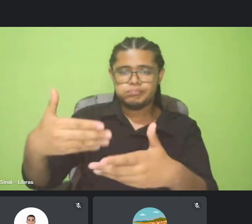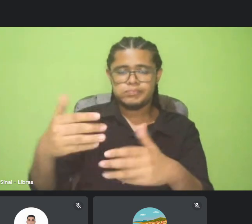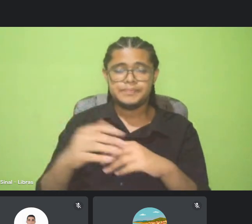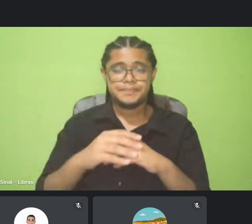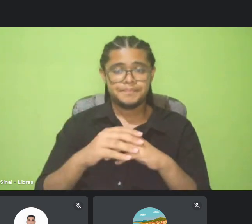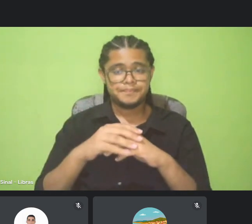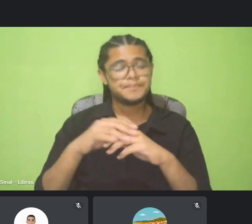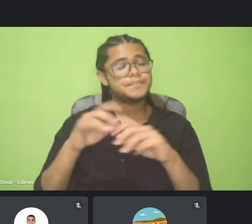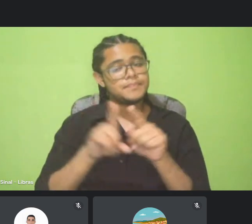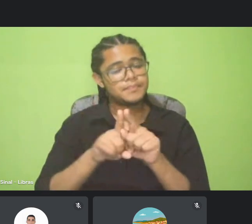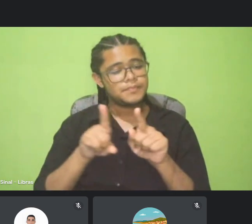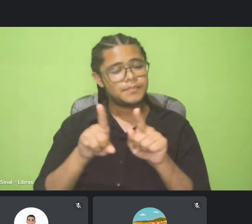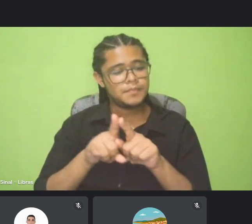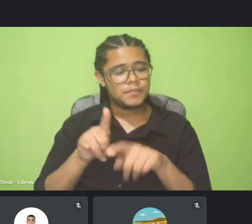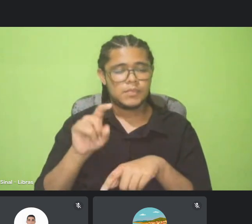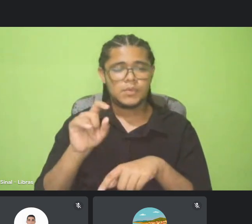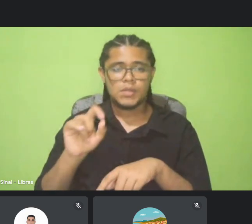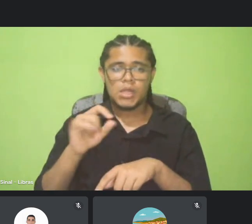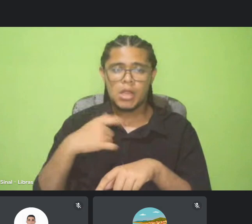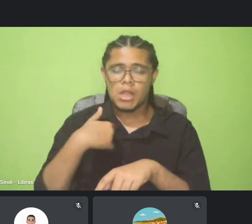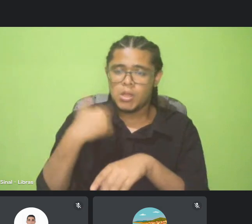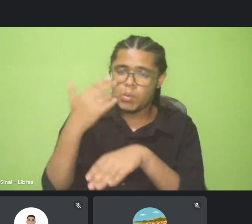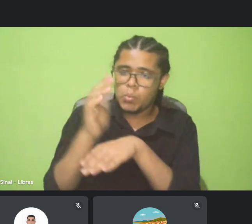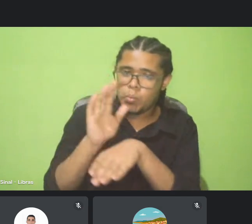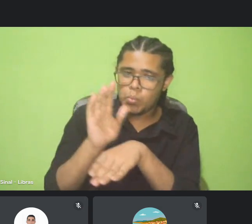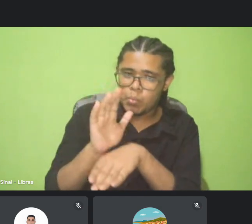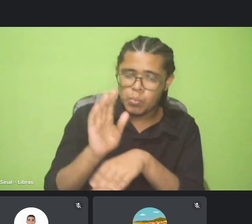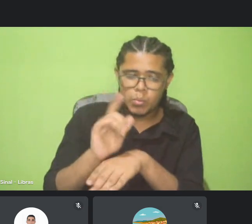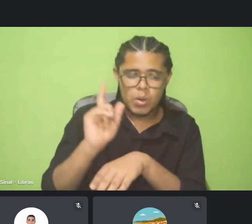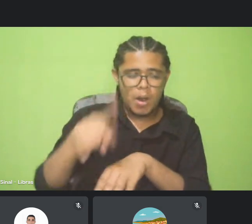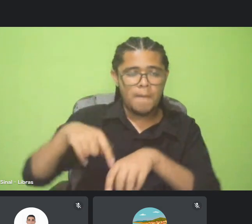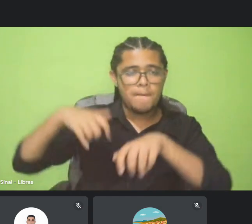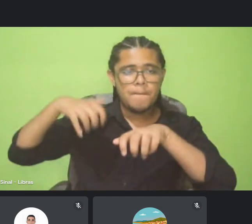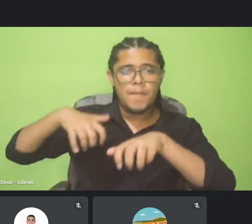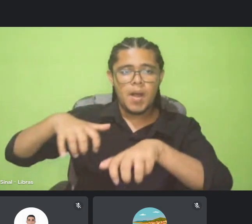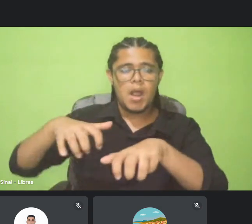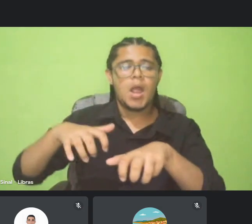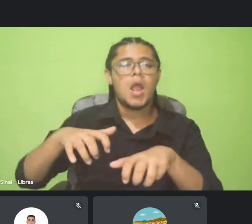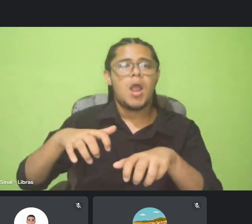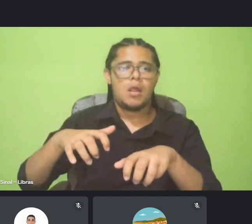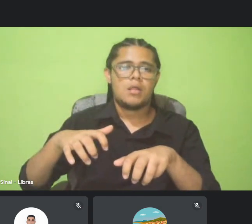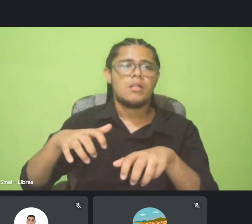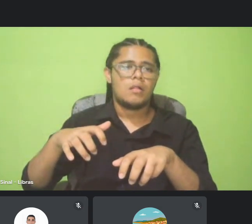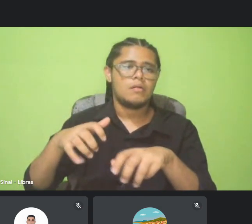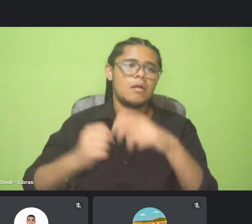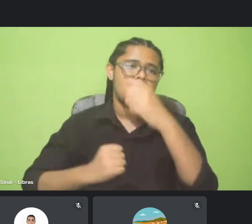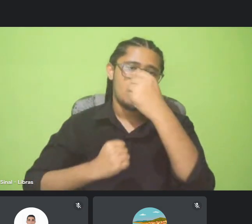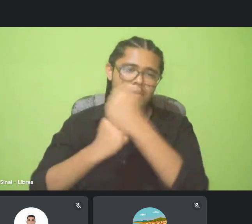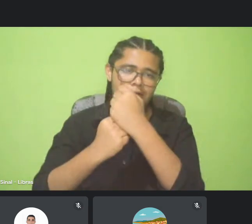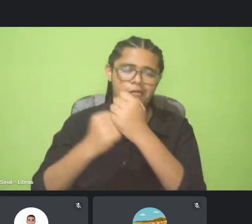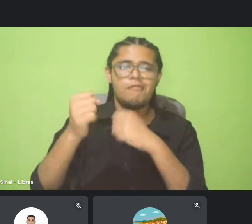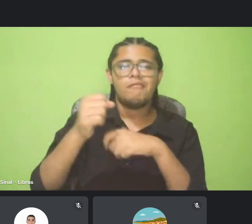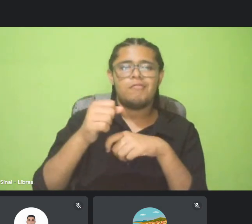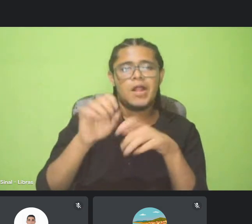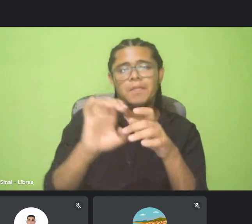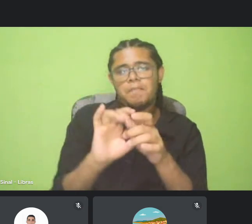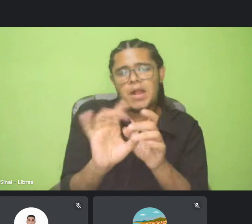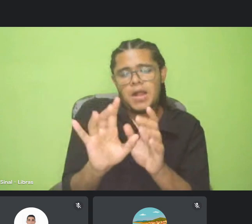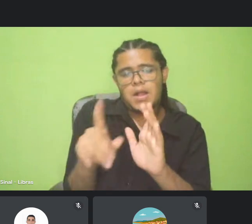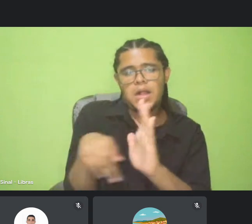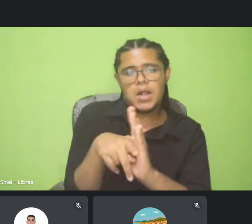também contribuí por algum tempo nas marchas da maconha daqui de Natal, onde quando eu vim morar aqui em Natal, eu passei a